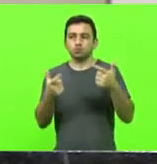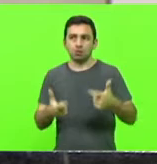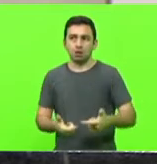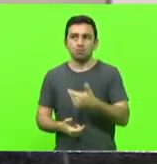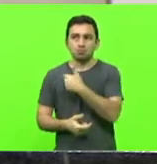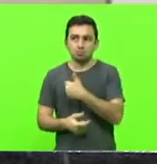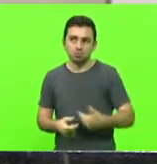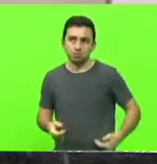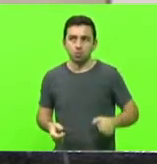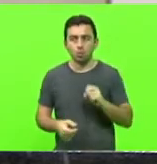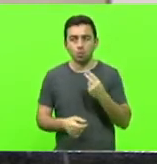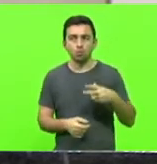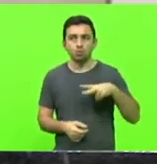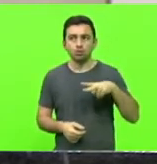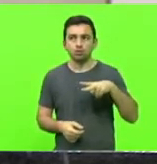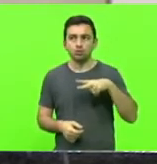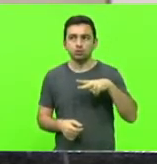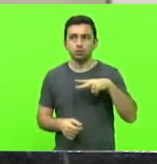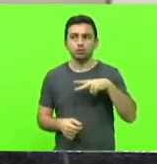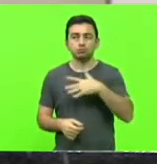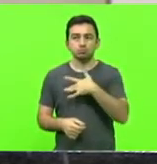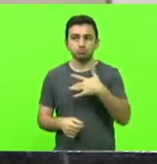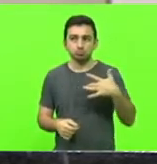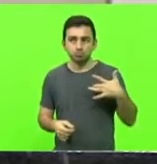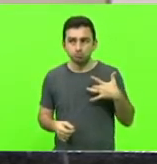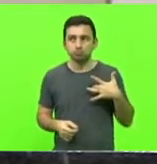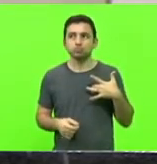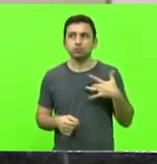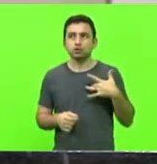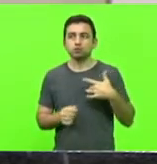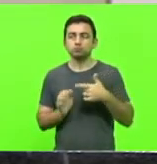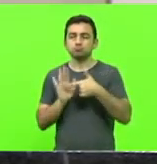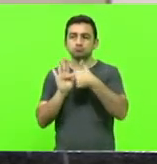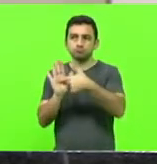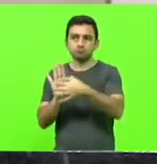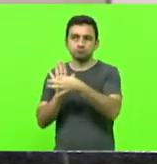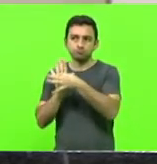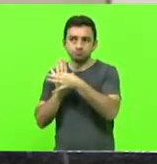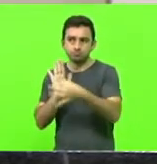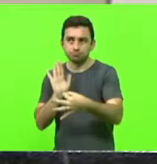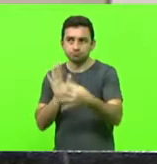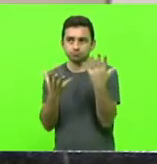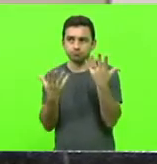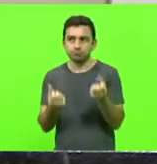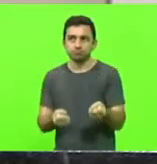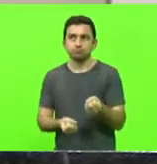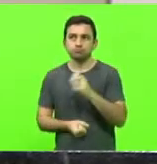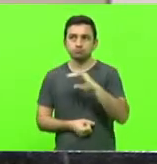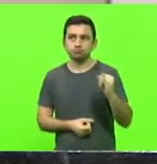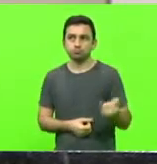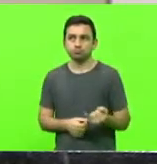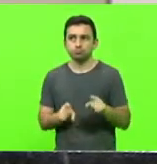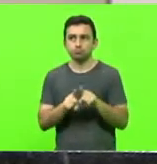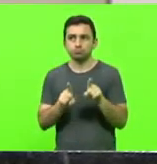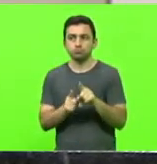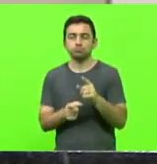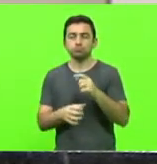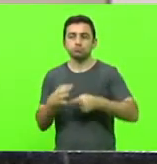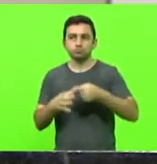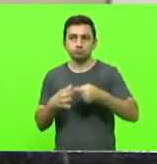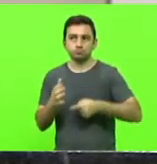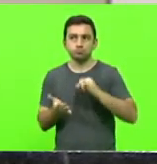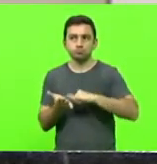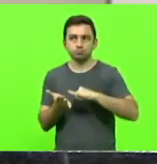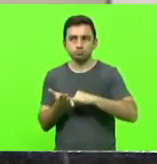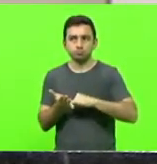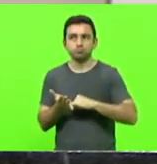privadas de saúde do Estado de Santa Catarina, com pareceres favoráveis das comissões de Constituição e Justiça e Comissão de Finanças e Tributação.